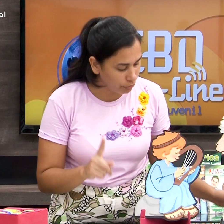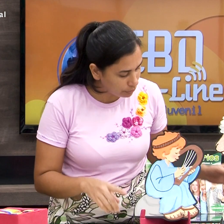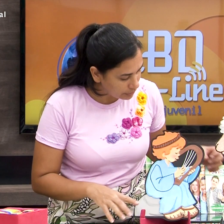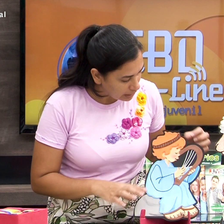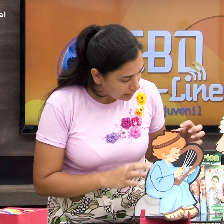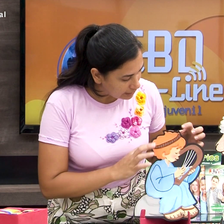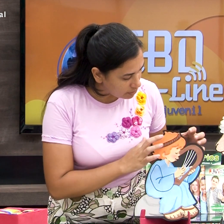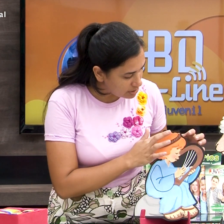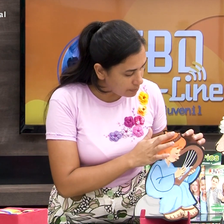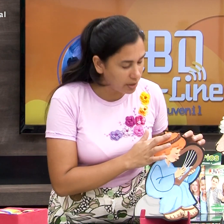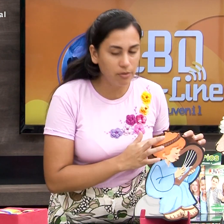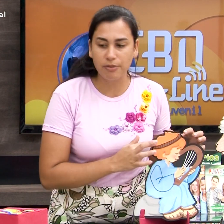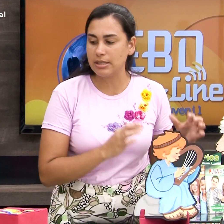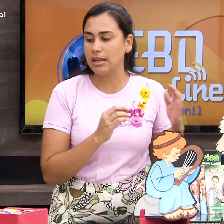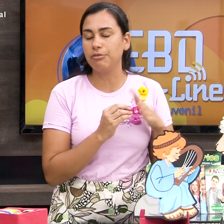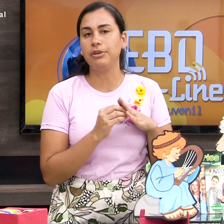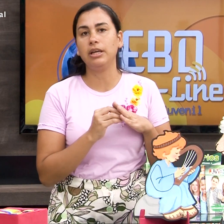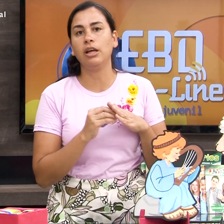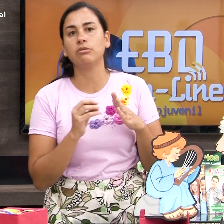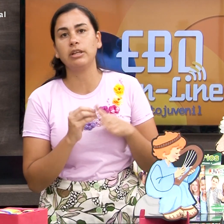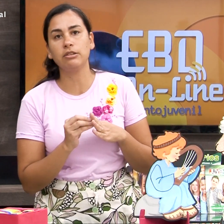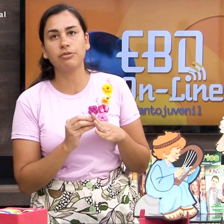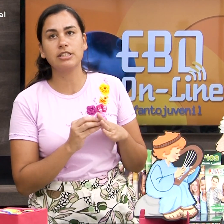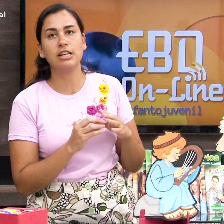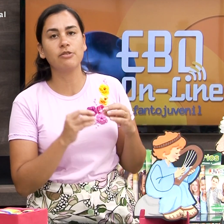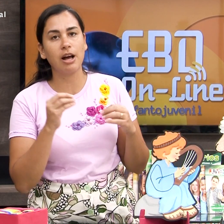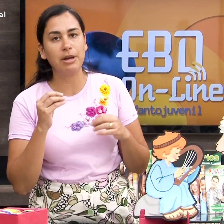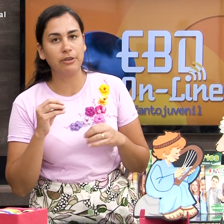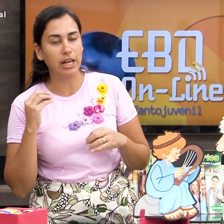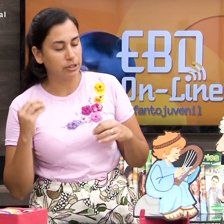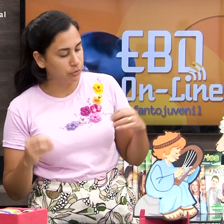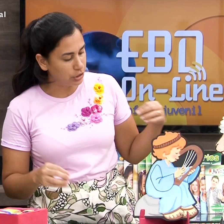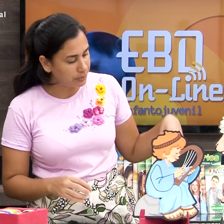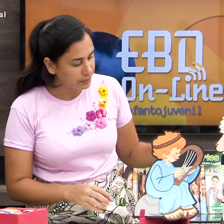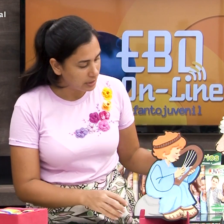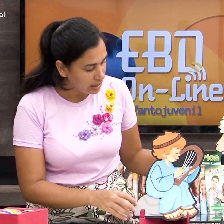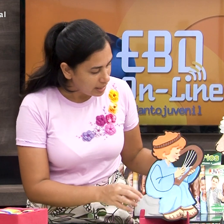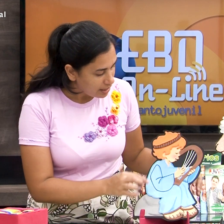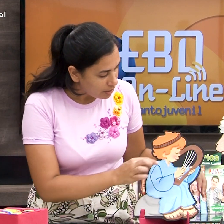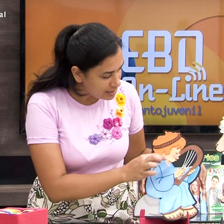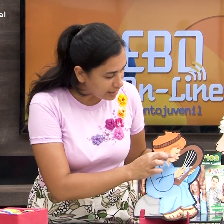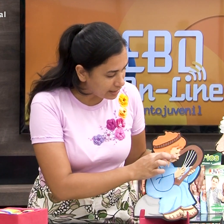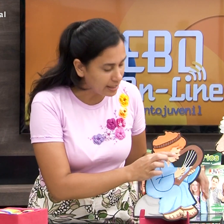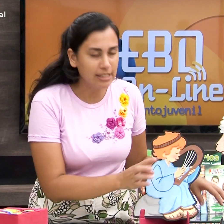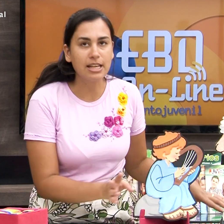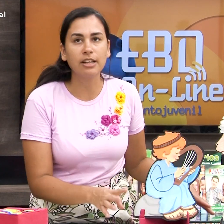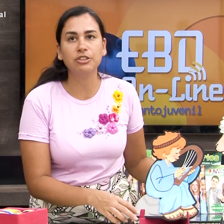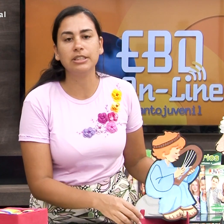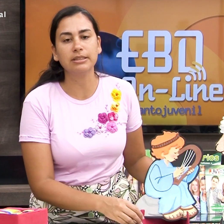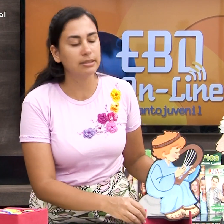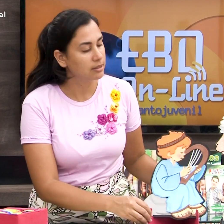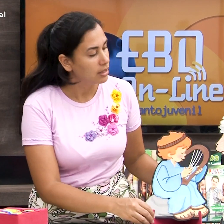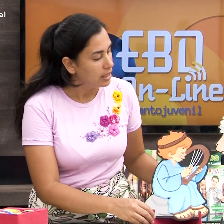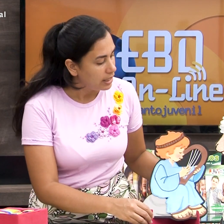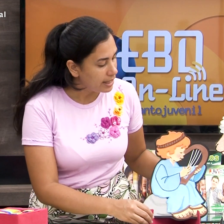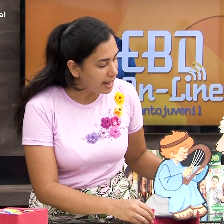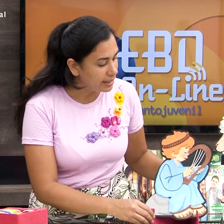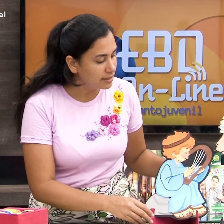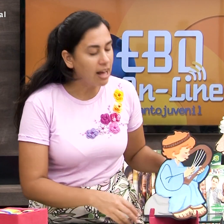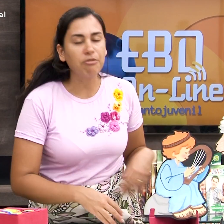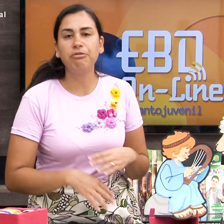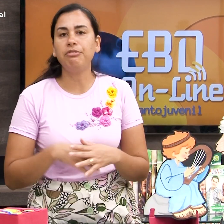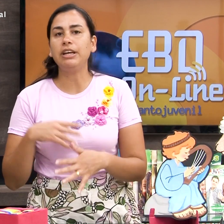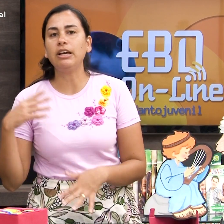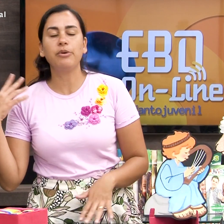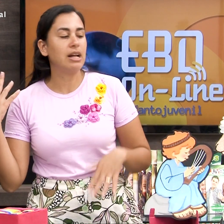ele é ruivo. Então, sempre que vou fazer Davi, eu tento fazer ele com cabelinho laranja. Esse aqui tem até sardinhas. E